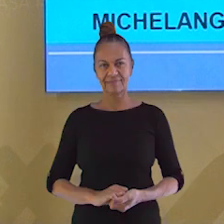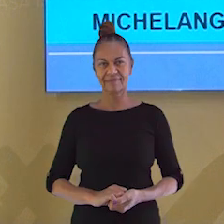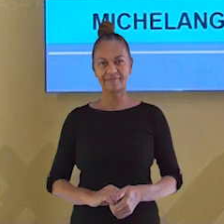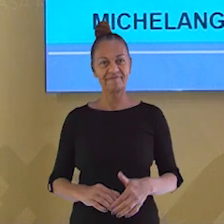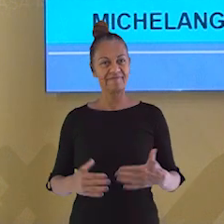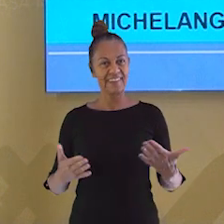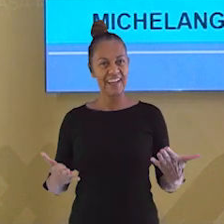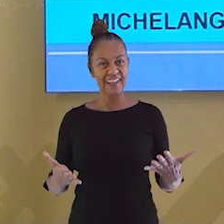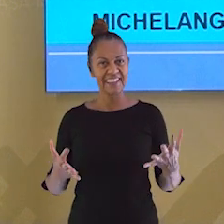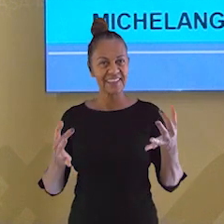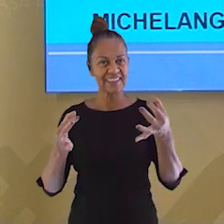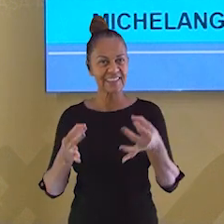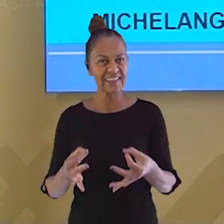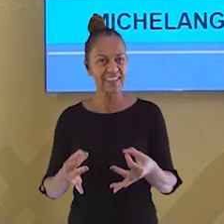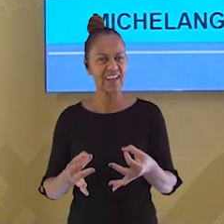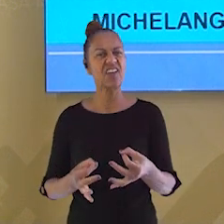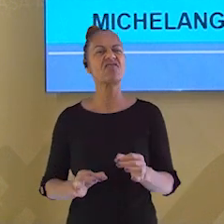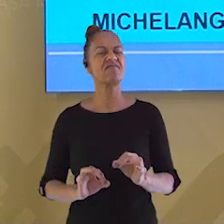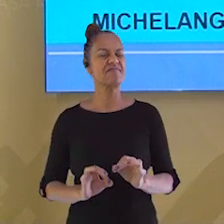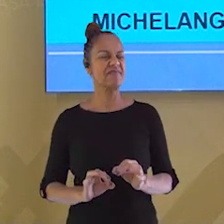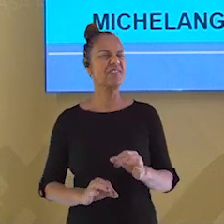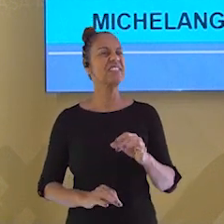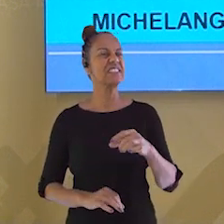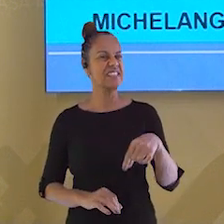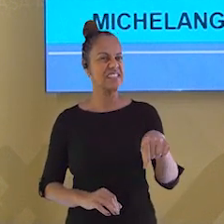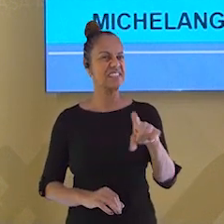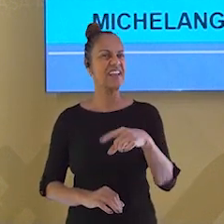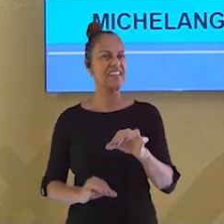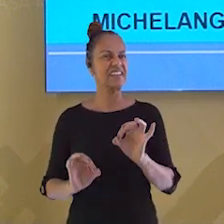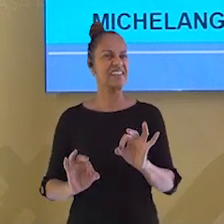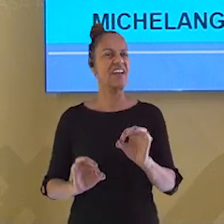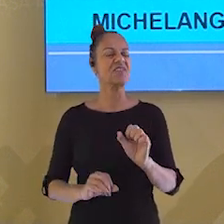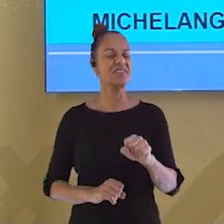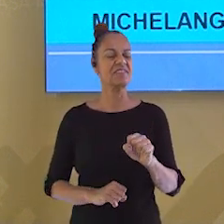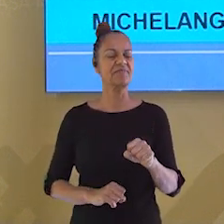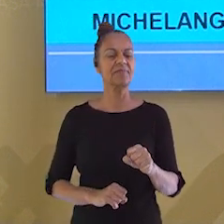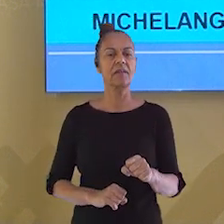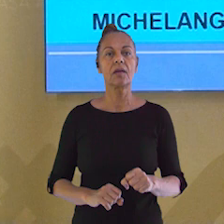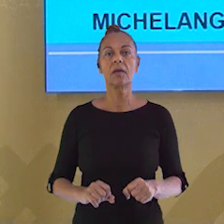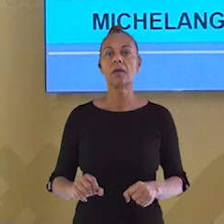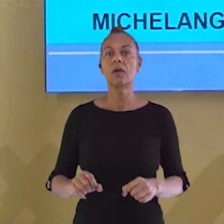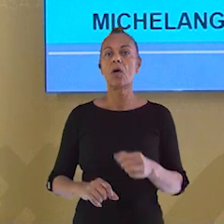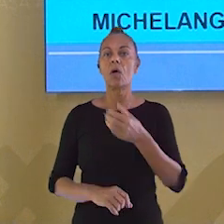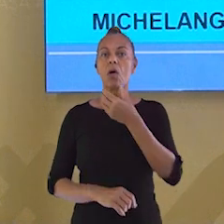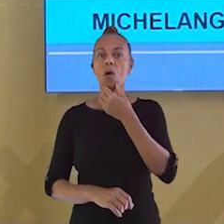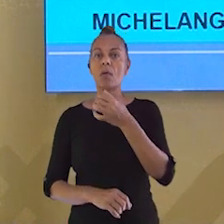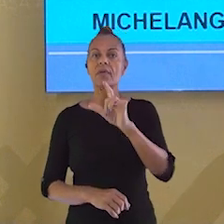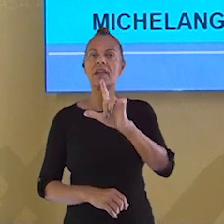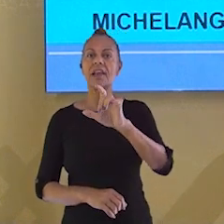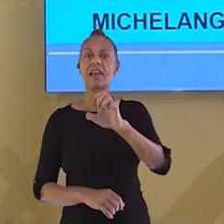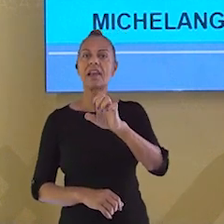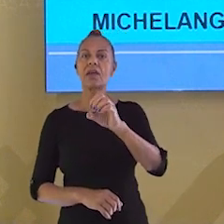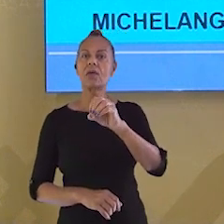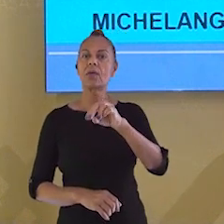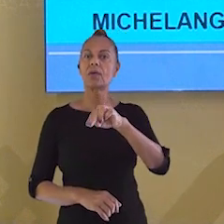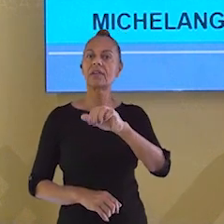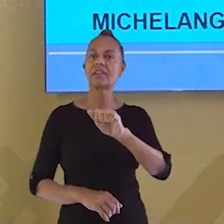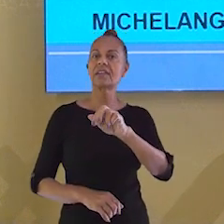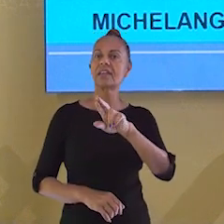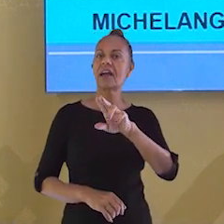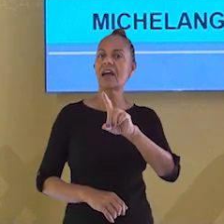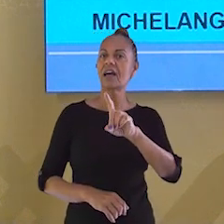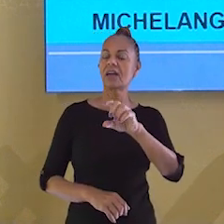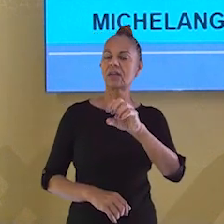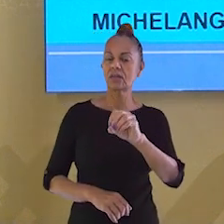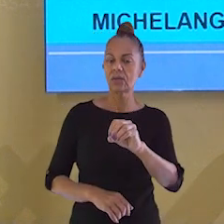E aí, acertaram? Eu tenho certeza que sim. O Leonardo da Vinci desenhou o homem vitruviano, seguindo os